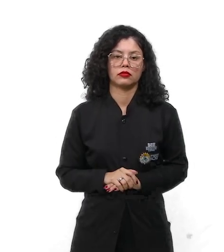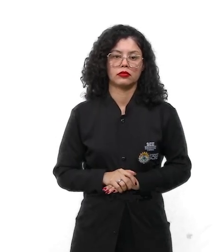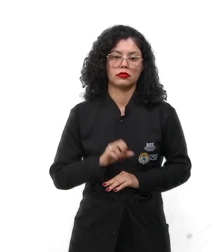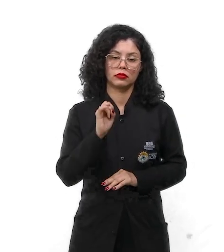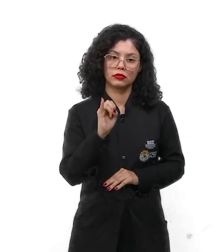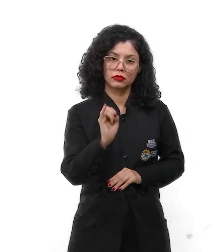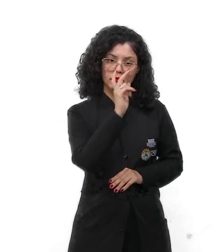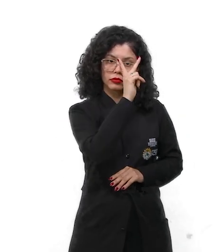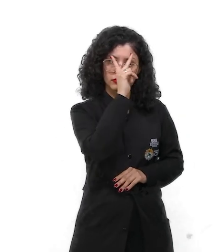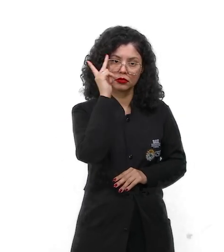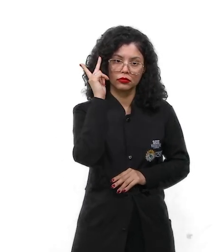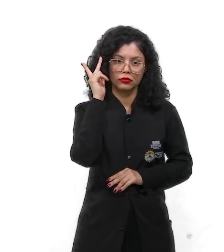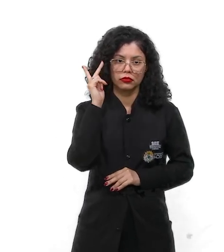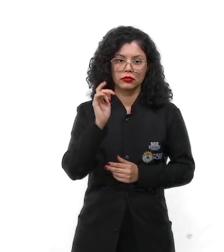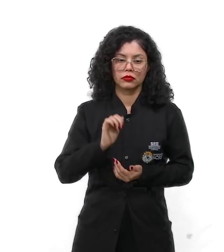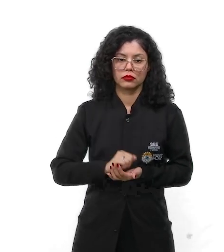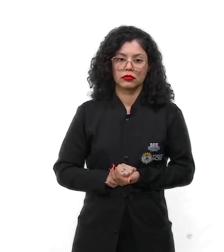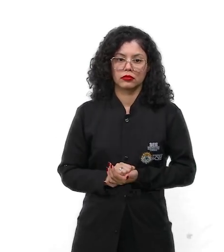uma pessoa,